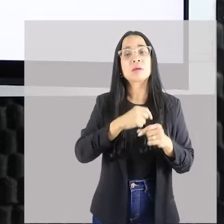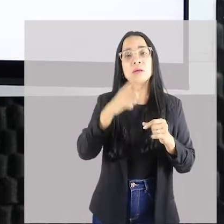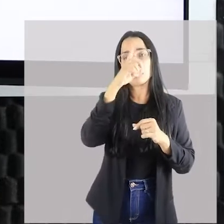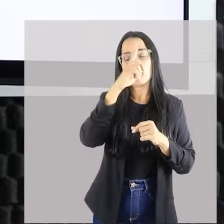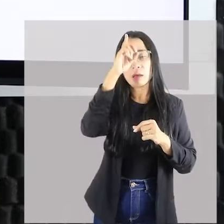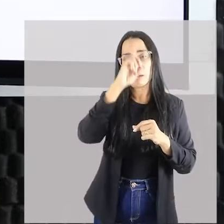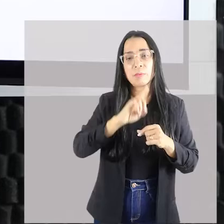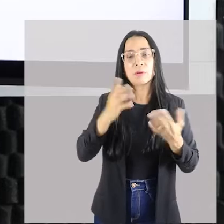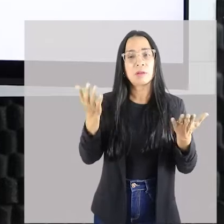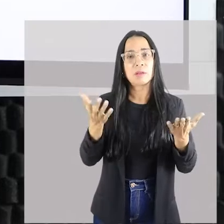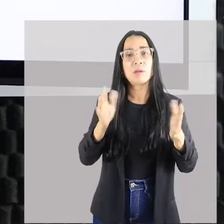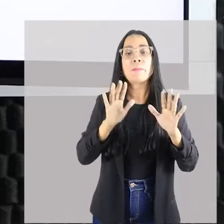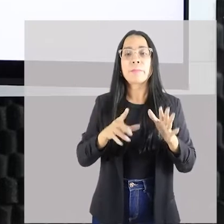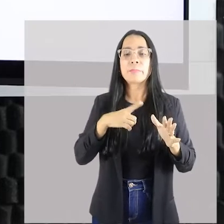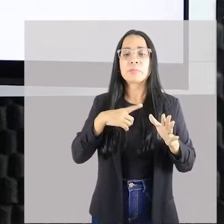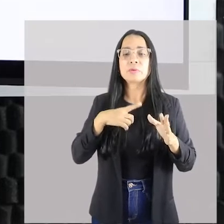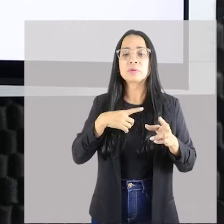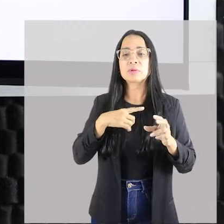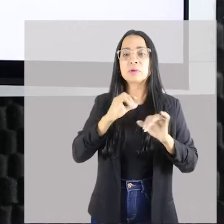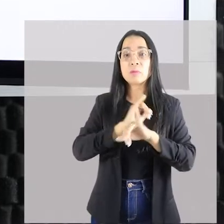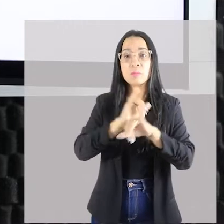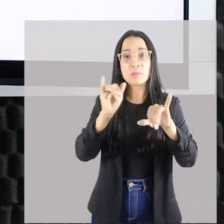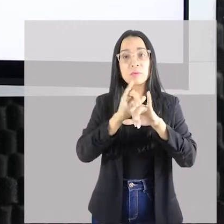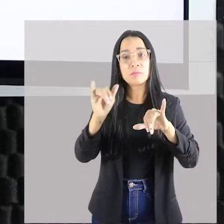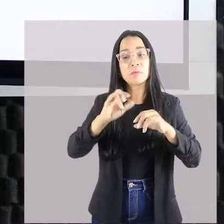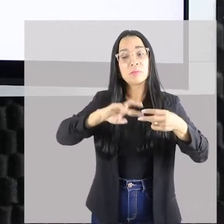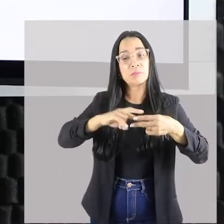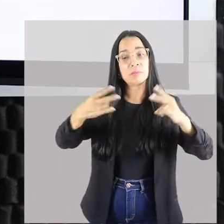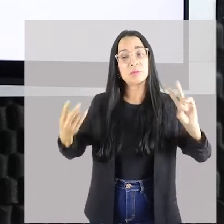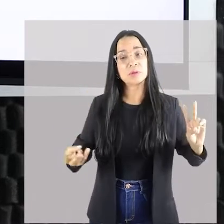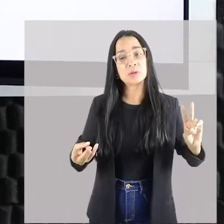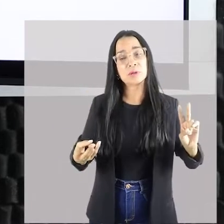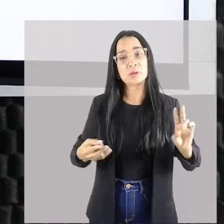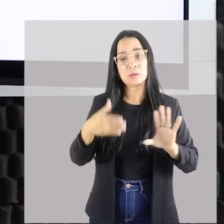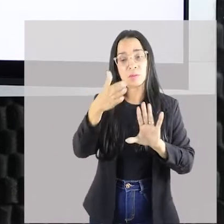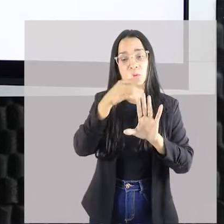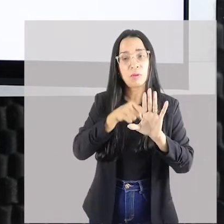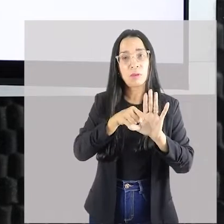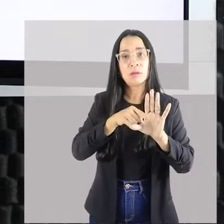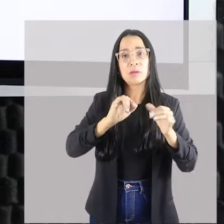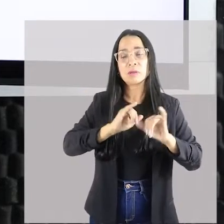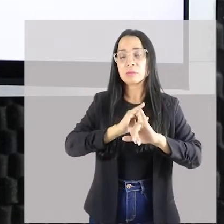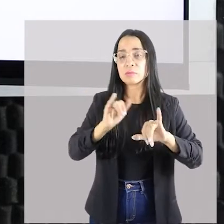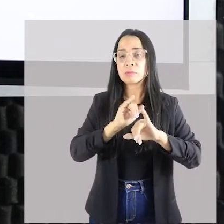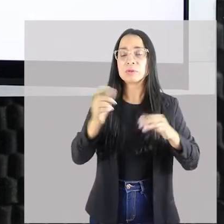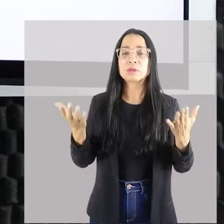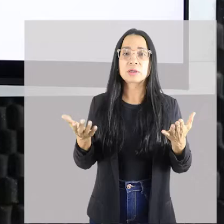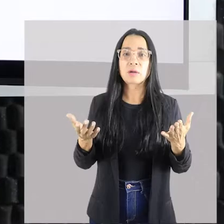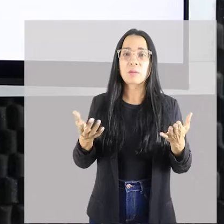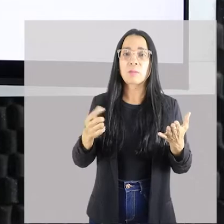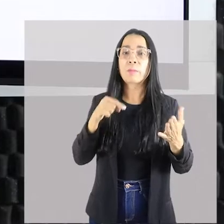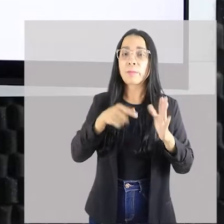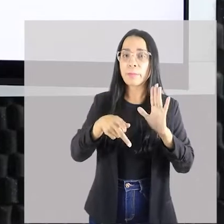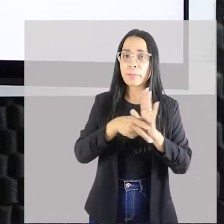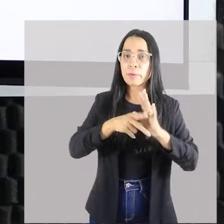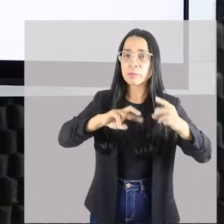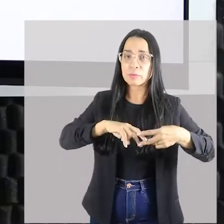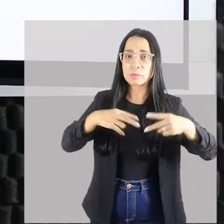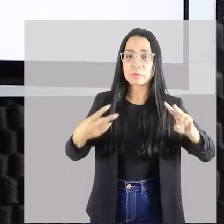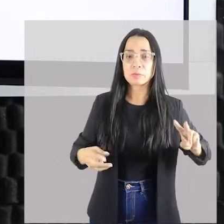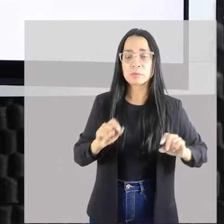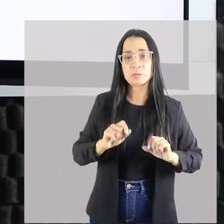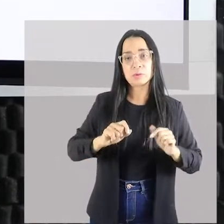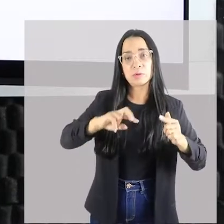genética por trás dessa informação. Então, essa informação genética que está por trás, lá no meu DNA, seria o